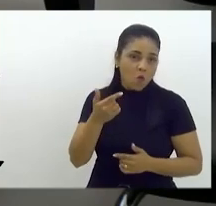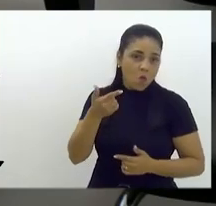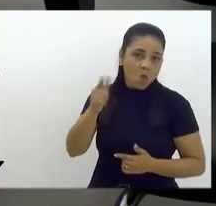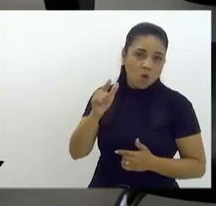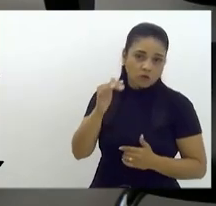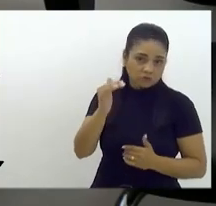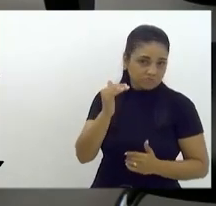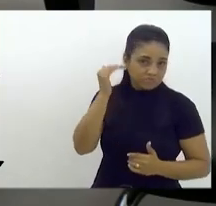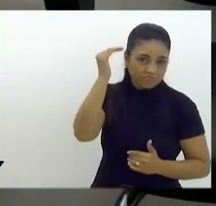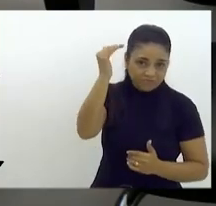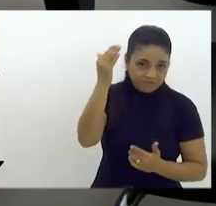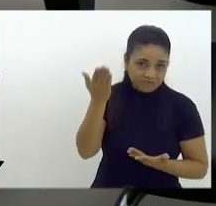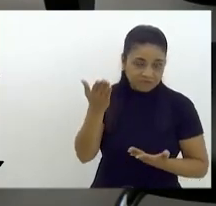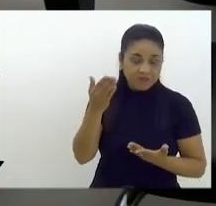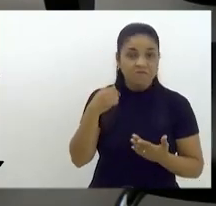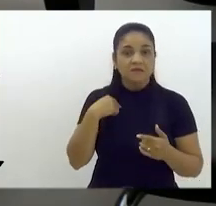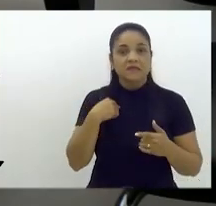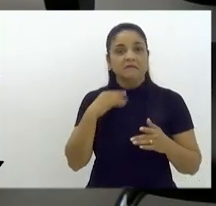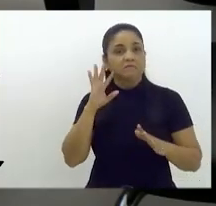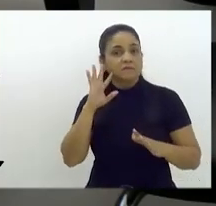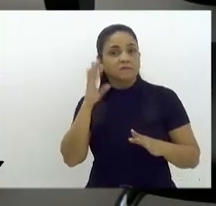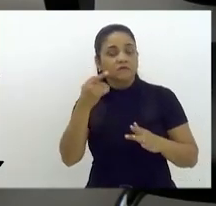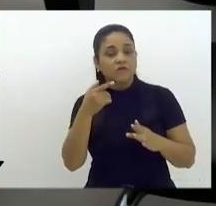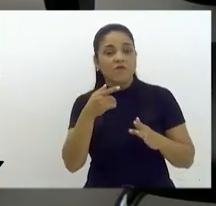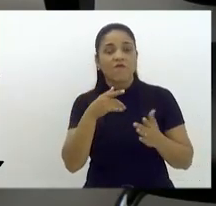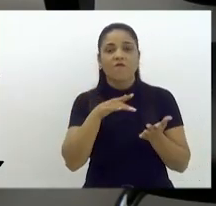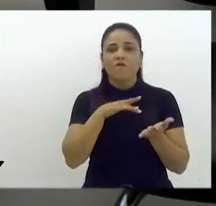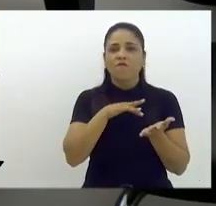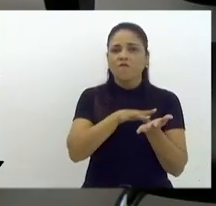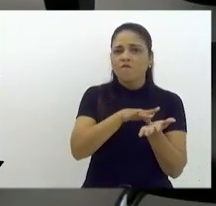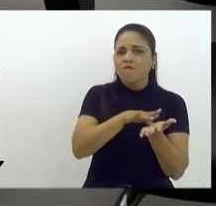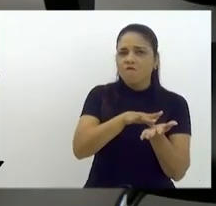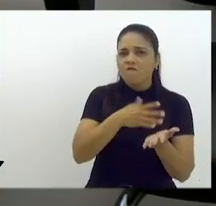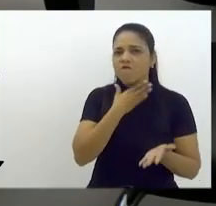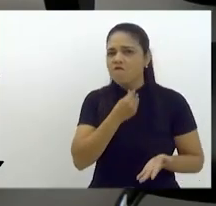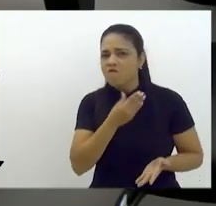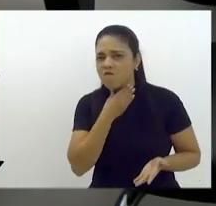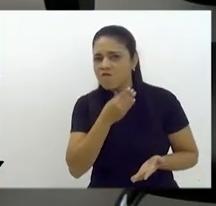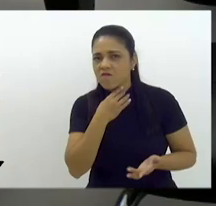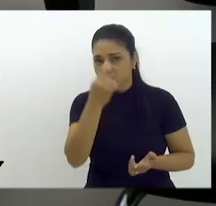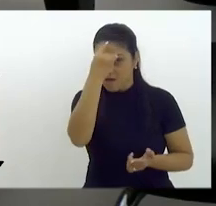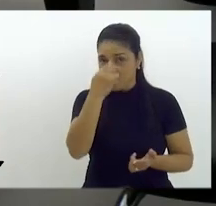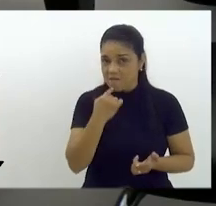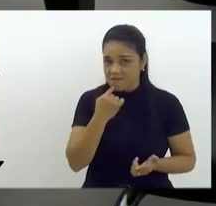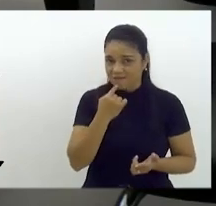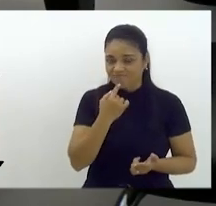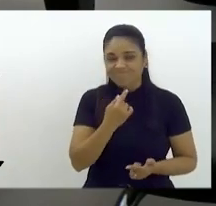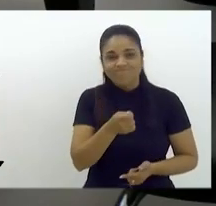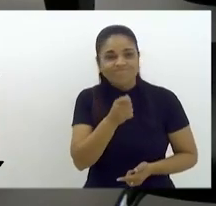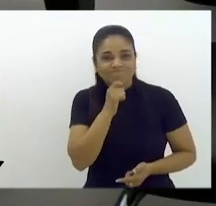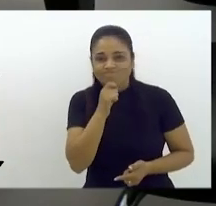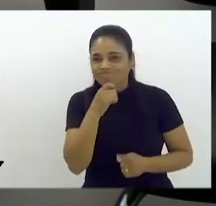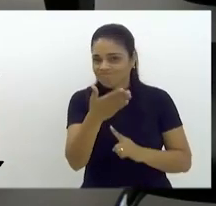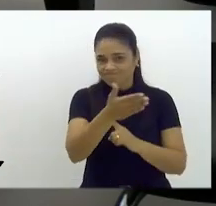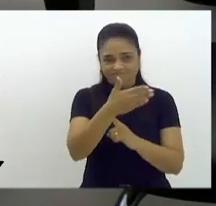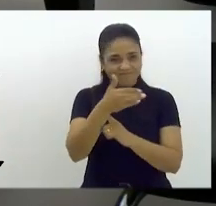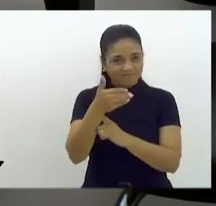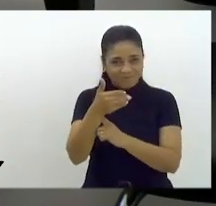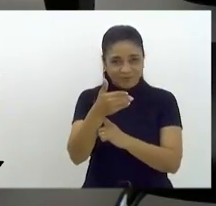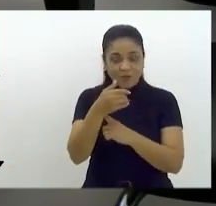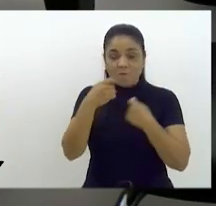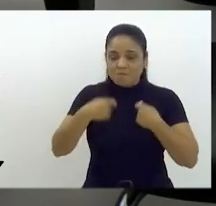definir o nível da falsificação daquela imagem nós não temos tecnologia ele vai ter que fazer no braço